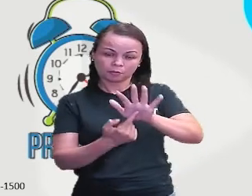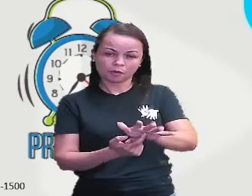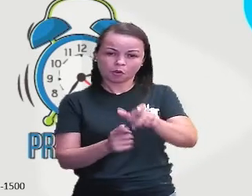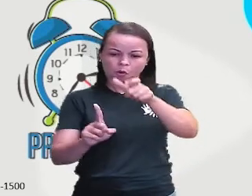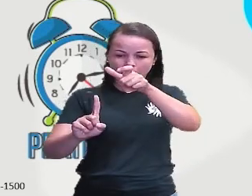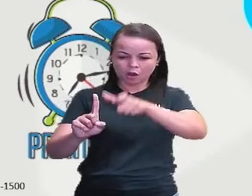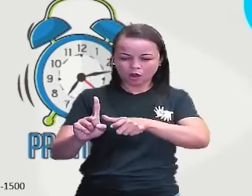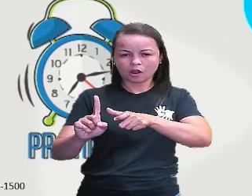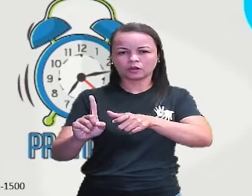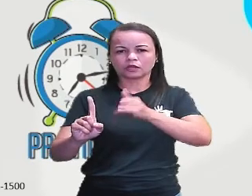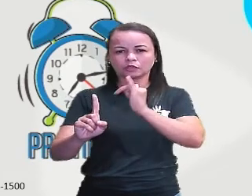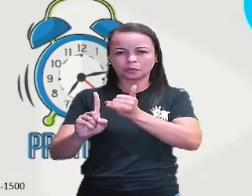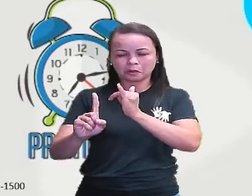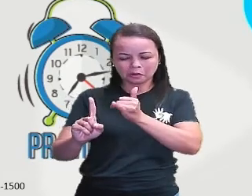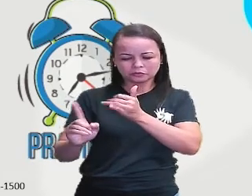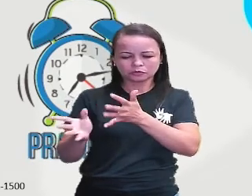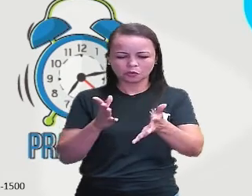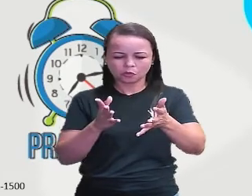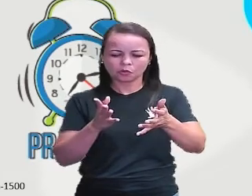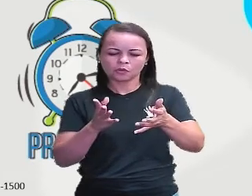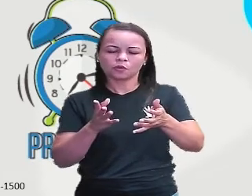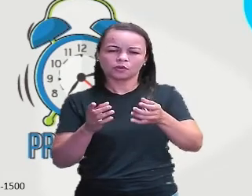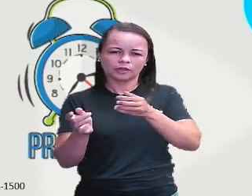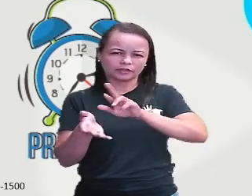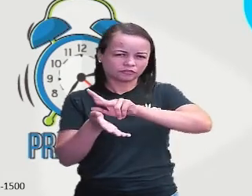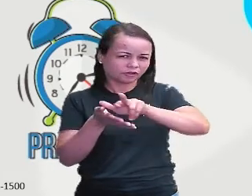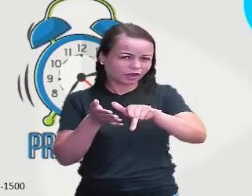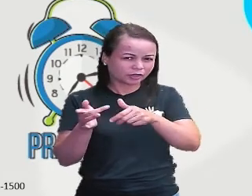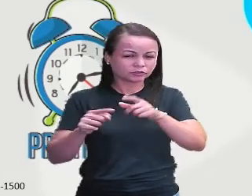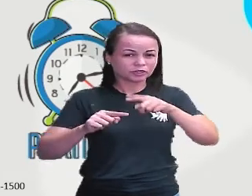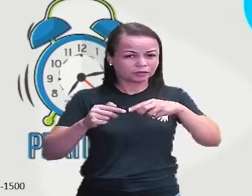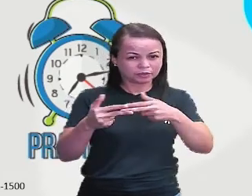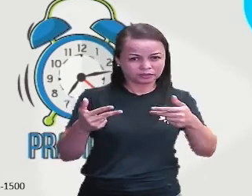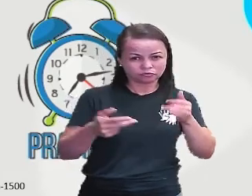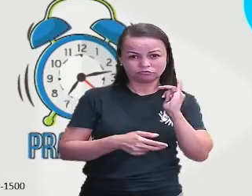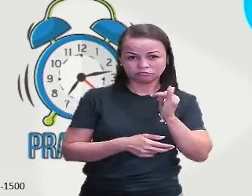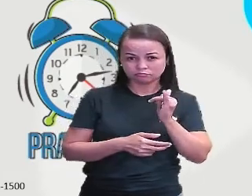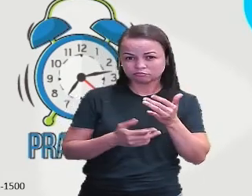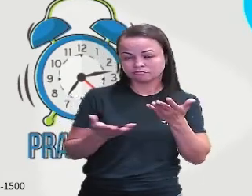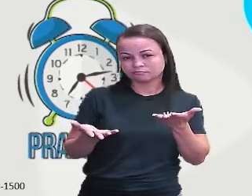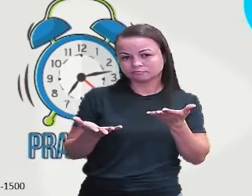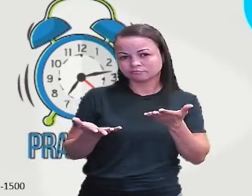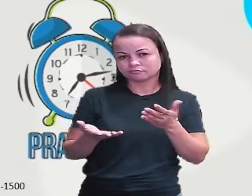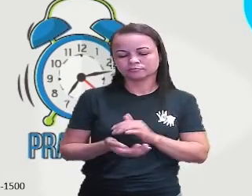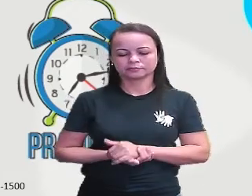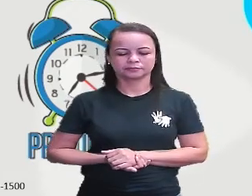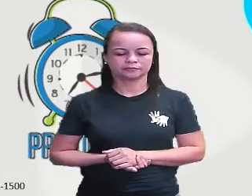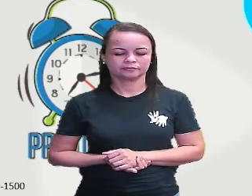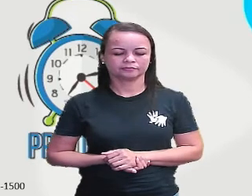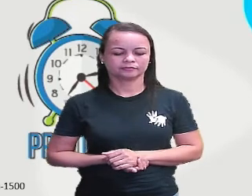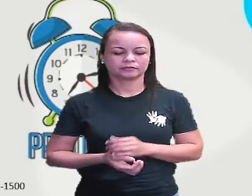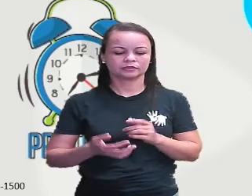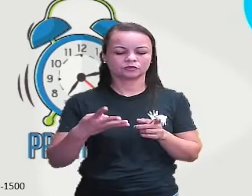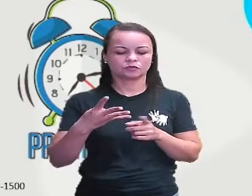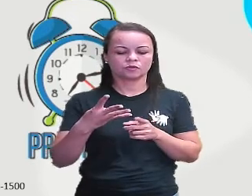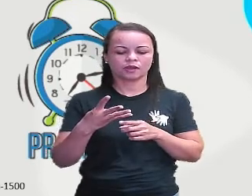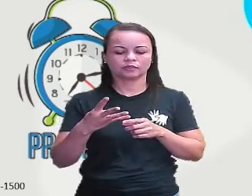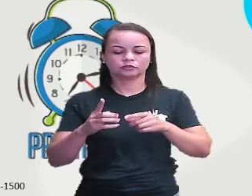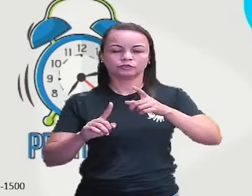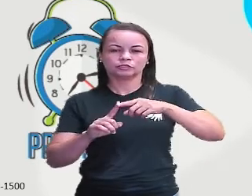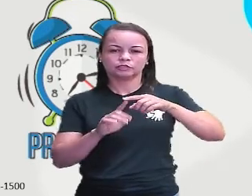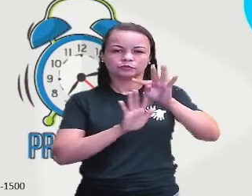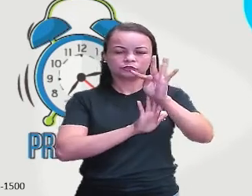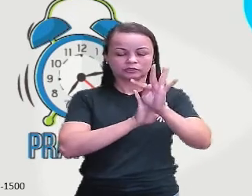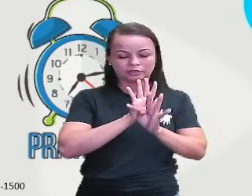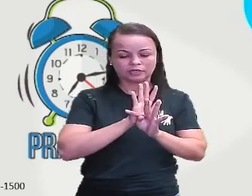personagens, ponto de vista, enredo, aí trazendo esses elementos da narrativa. Tipo de texto que se caracteriza por envolver um